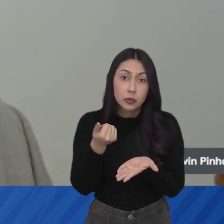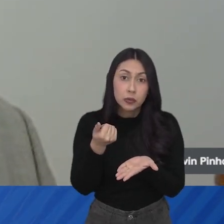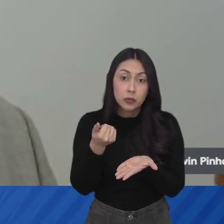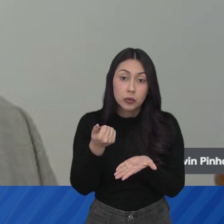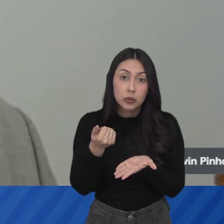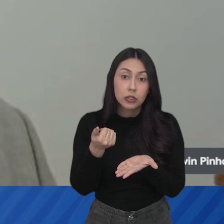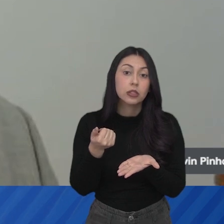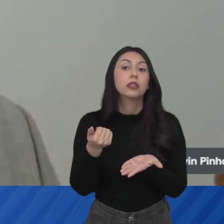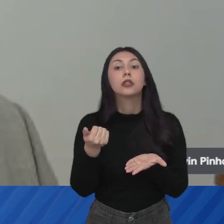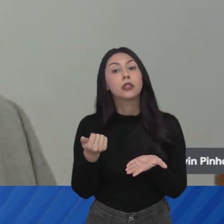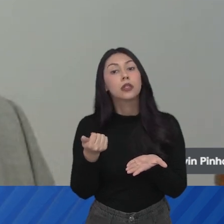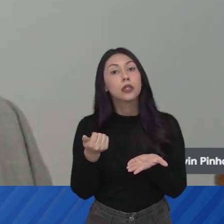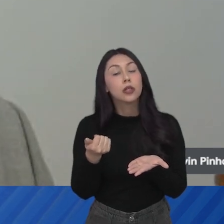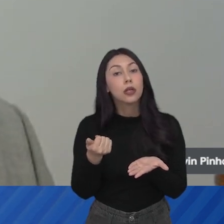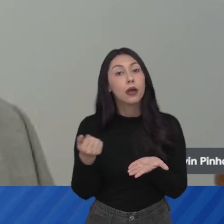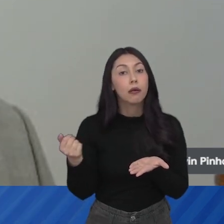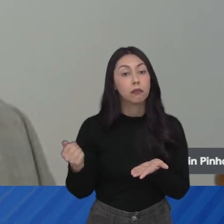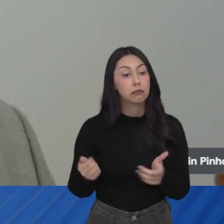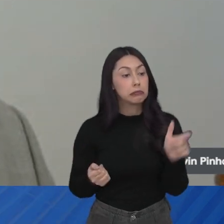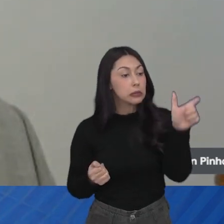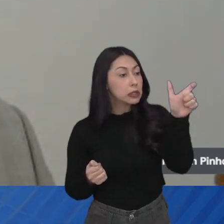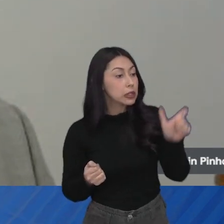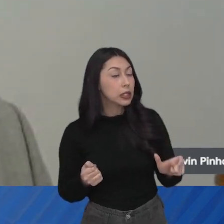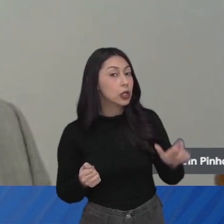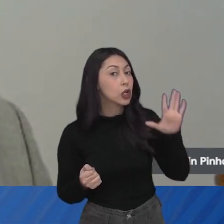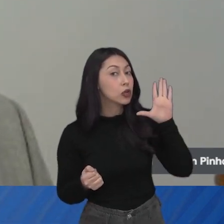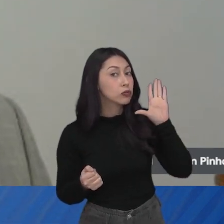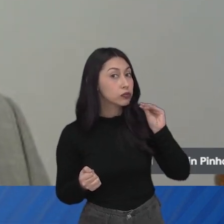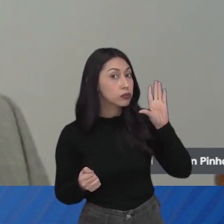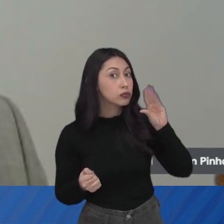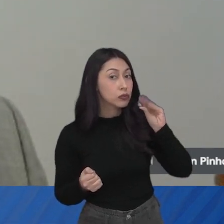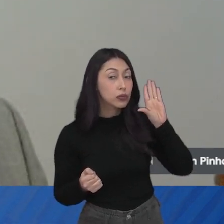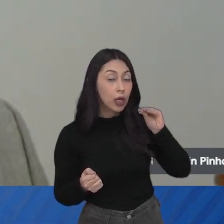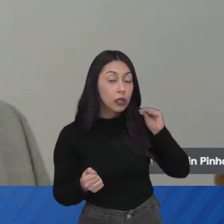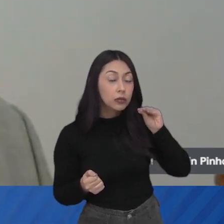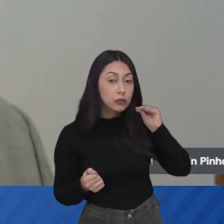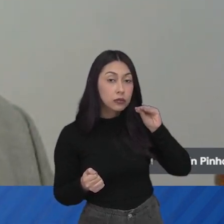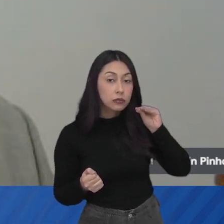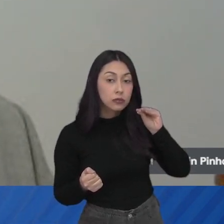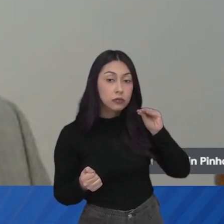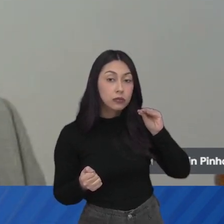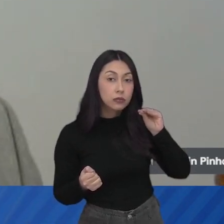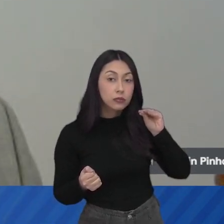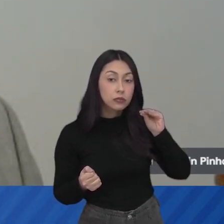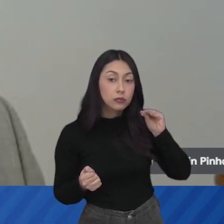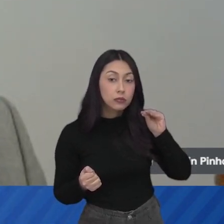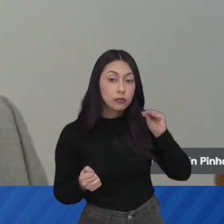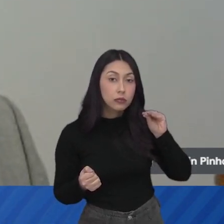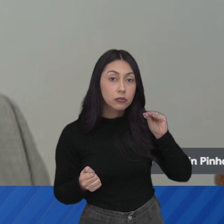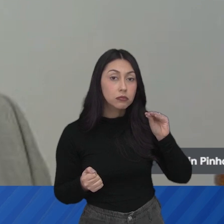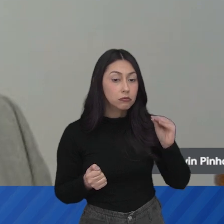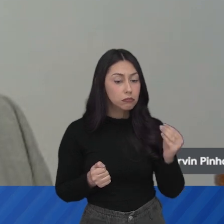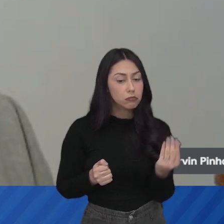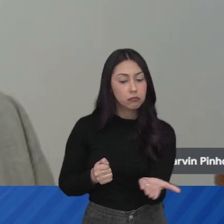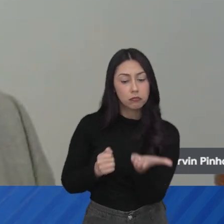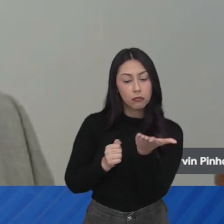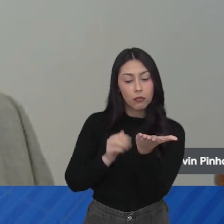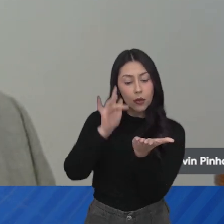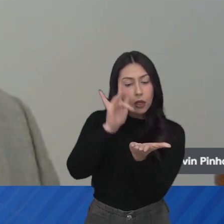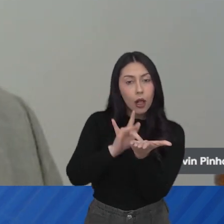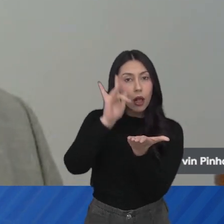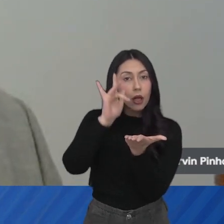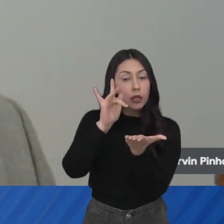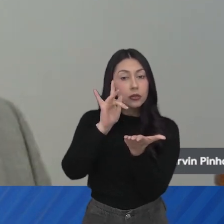celular, quer através do funcionário, do servidor público que fica dentro do Poupa Tempo,